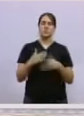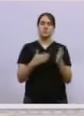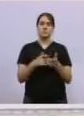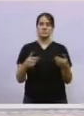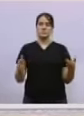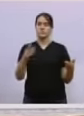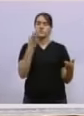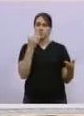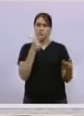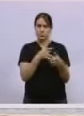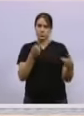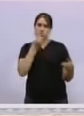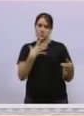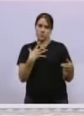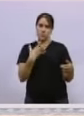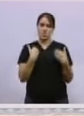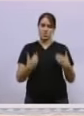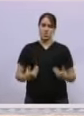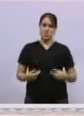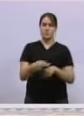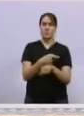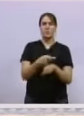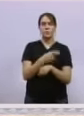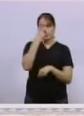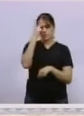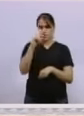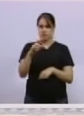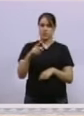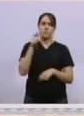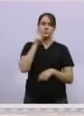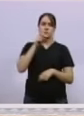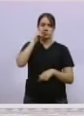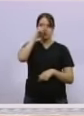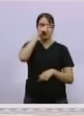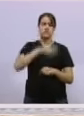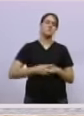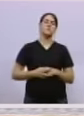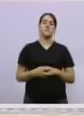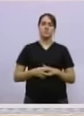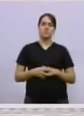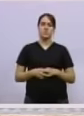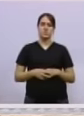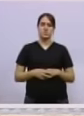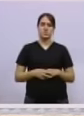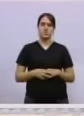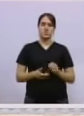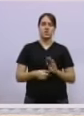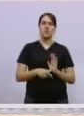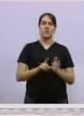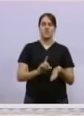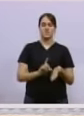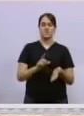de saudável, ele busca e ele se fortalece, ele fica um pouquinho mais grosso. Antes era fininho e